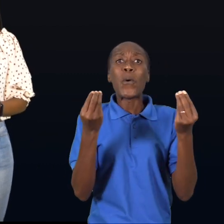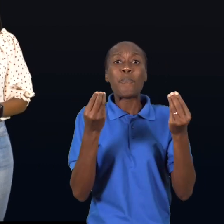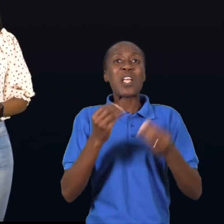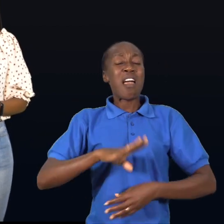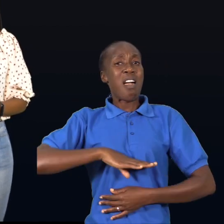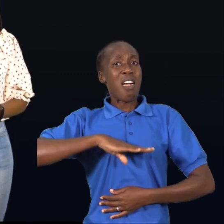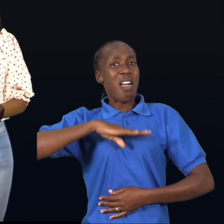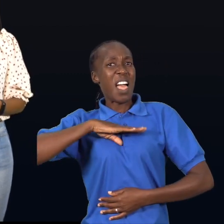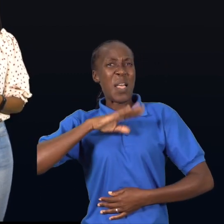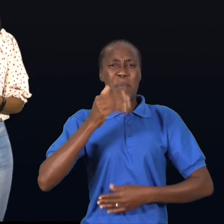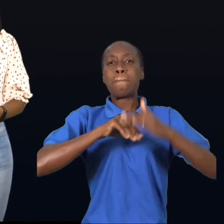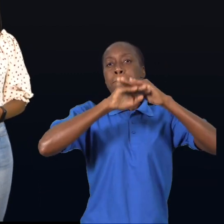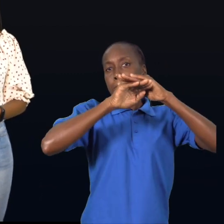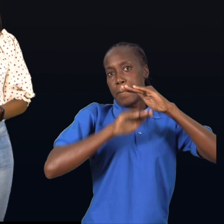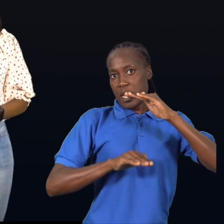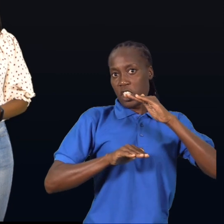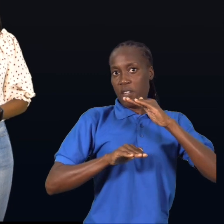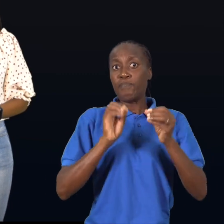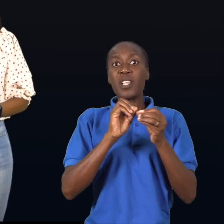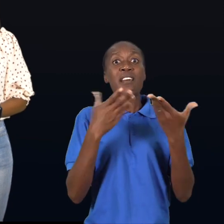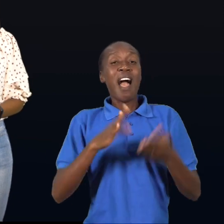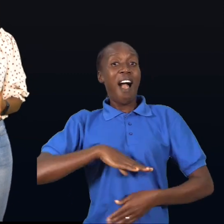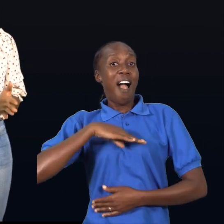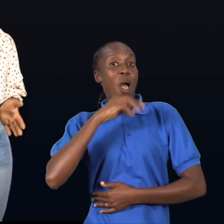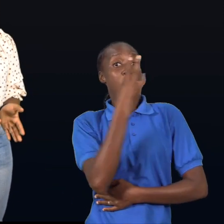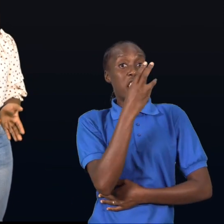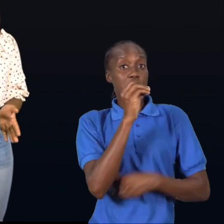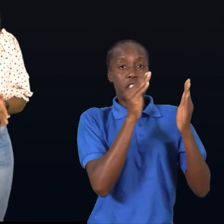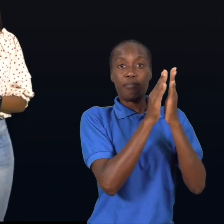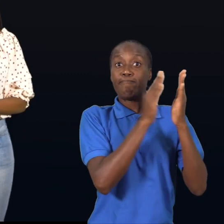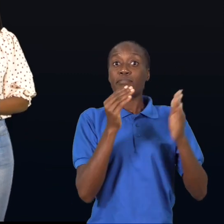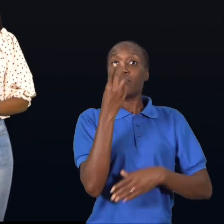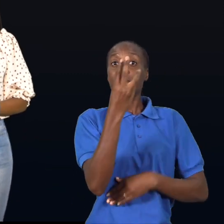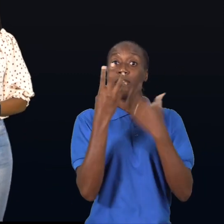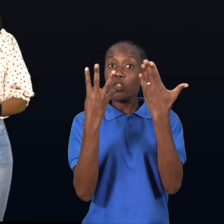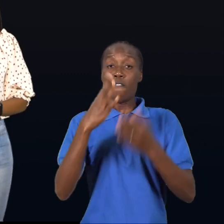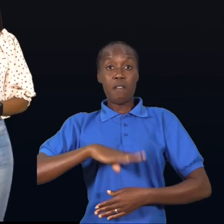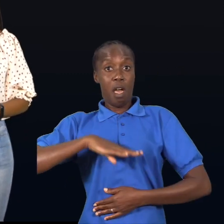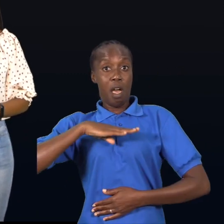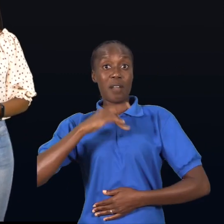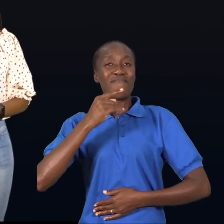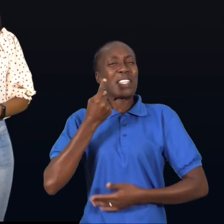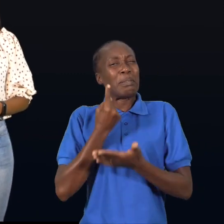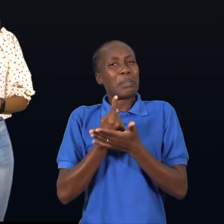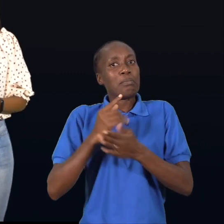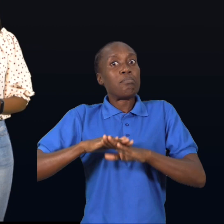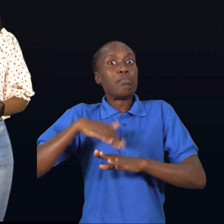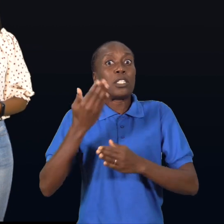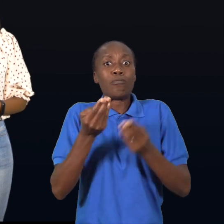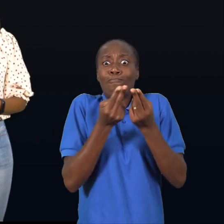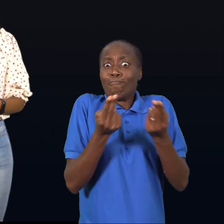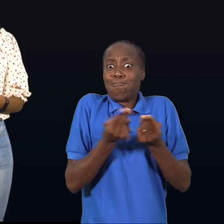com uma média de idades tão baixa. Na faixa dos 30 aos 39 anos de idade, a